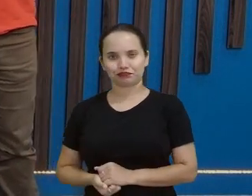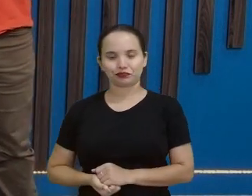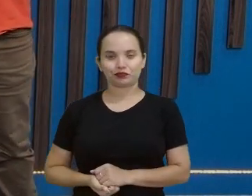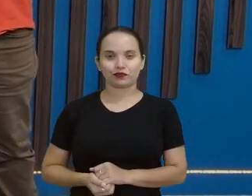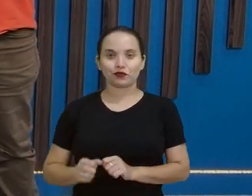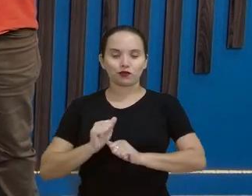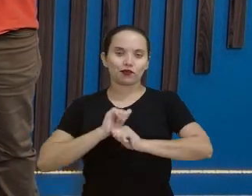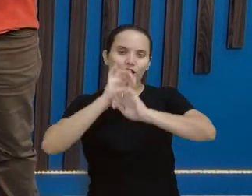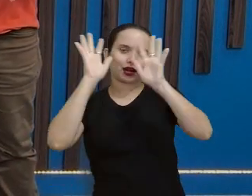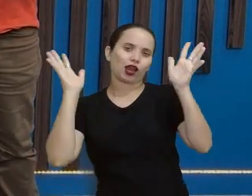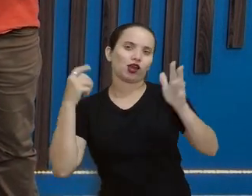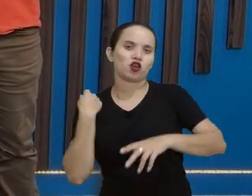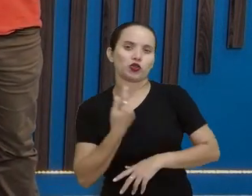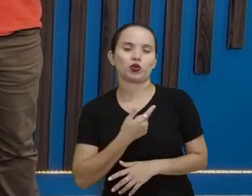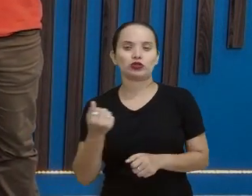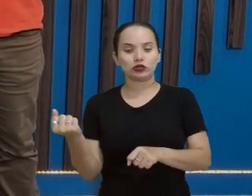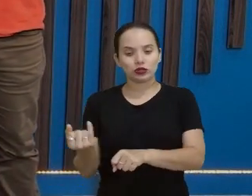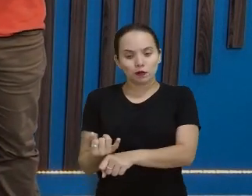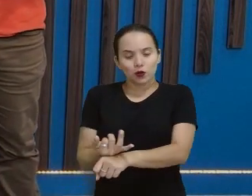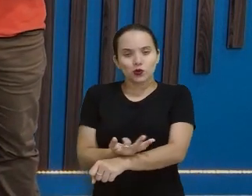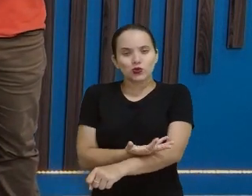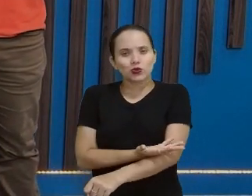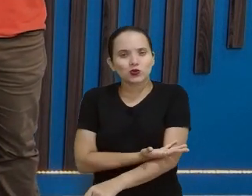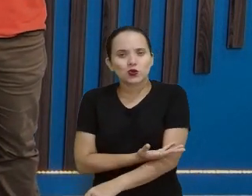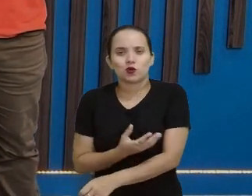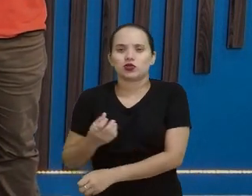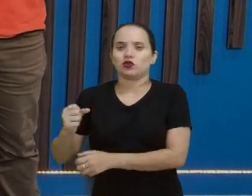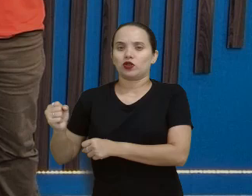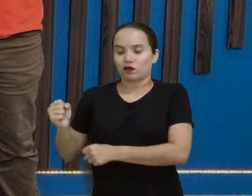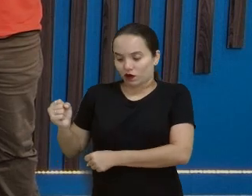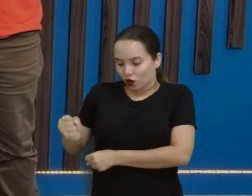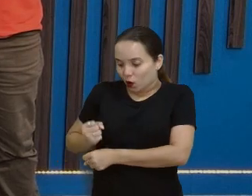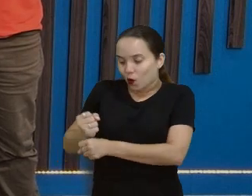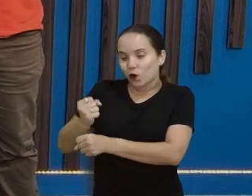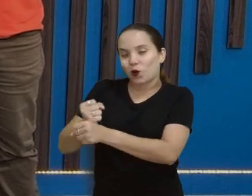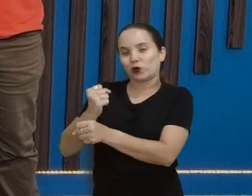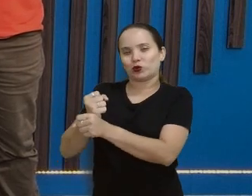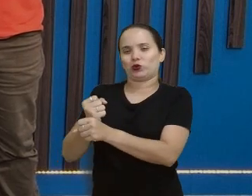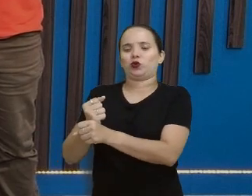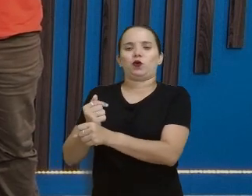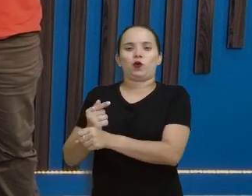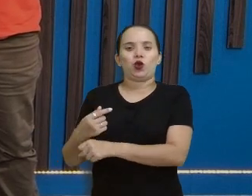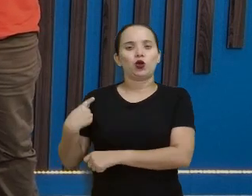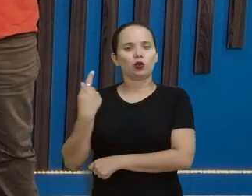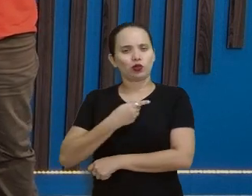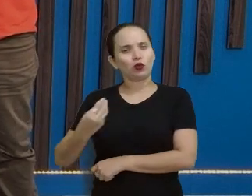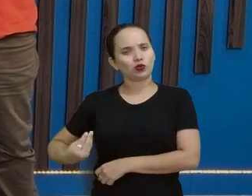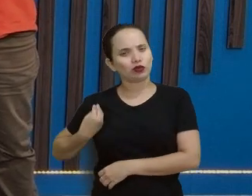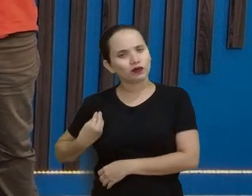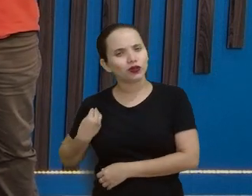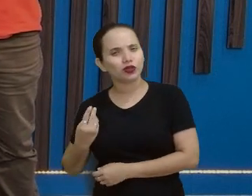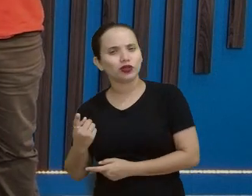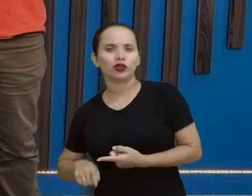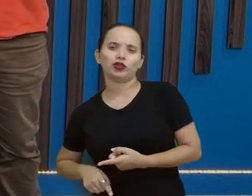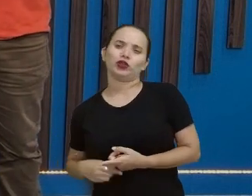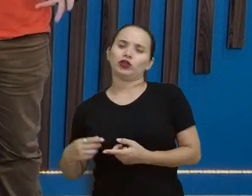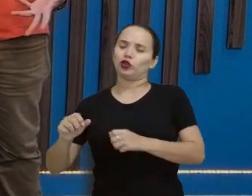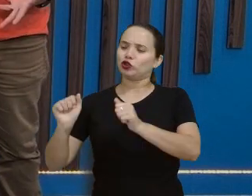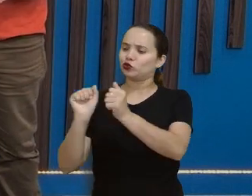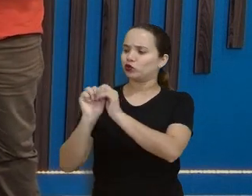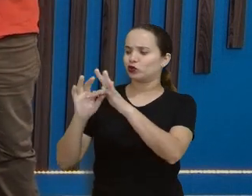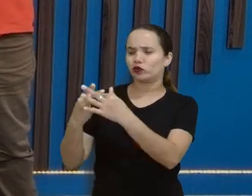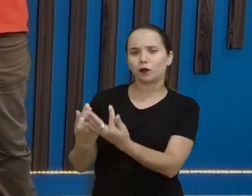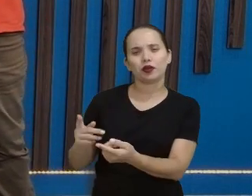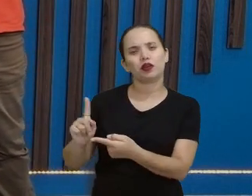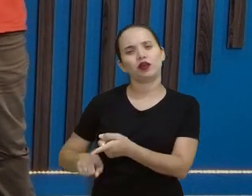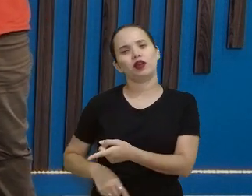obviamente, as nossas emoções, a gente vai construir a forma de lidar muito, né, no nosso dia a dia, com a nossa família, com as